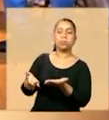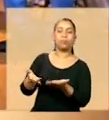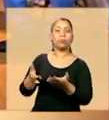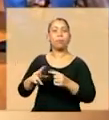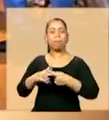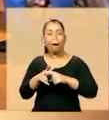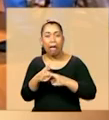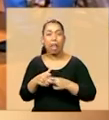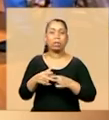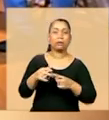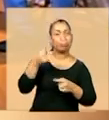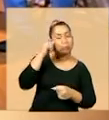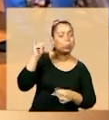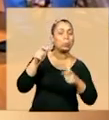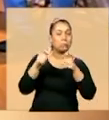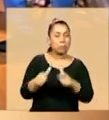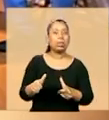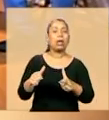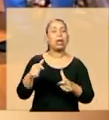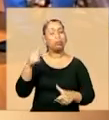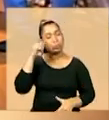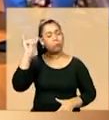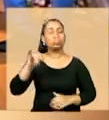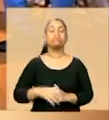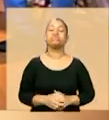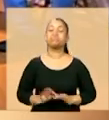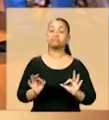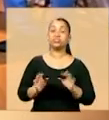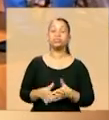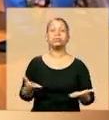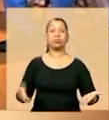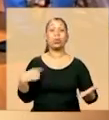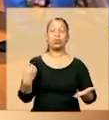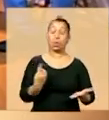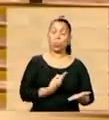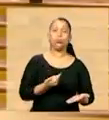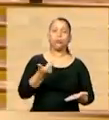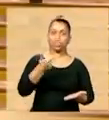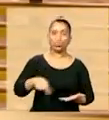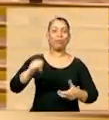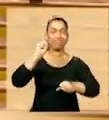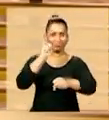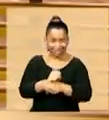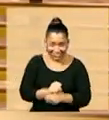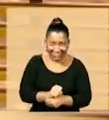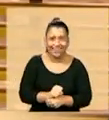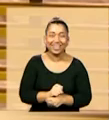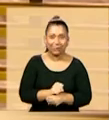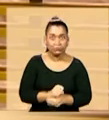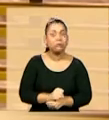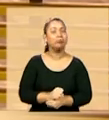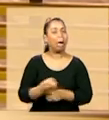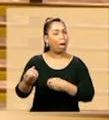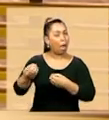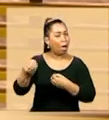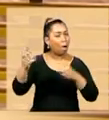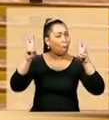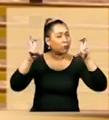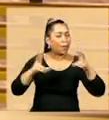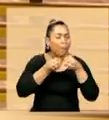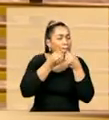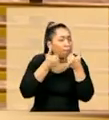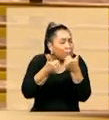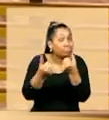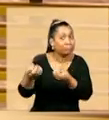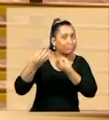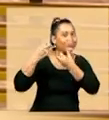de uma máquina, interdição do ambiente. Perfeito. Gente, a gente faz mais um intervalinho. O assunto está muito legal aqui,